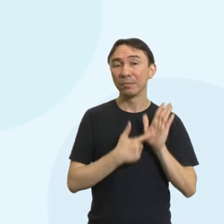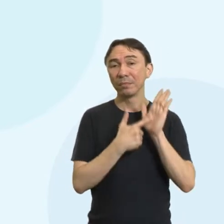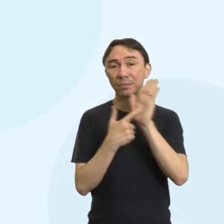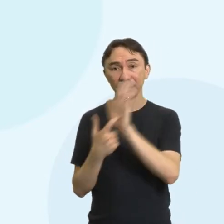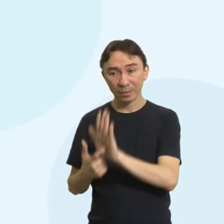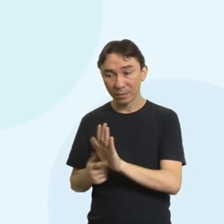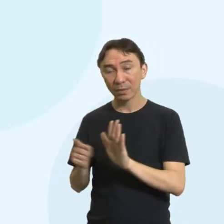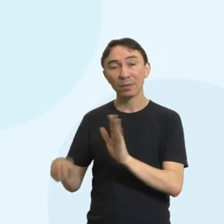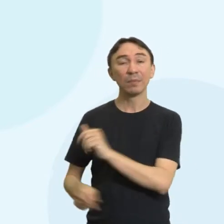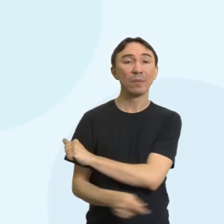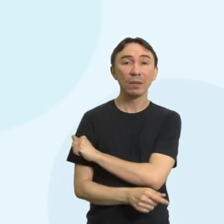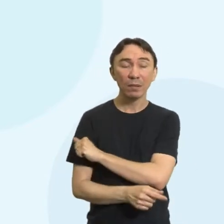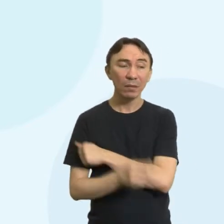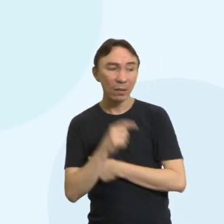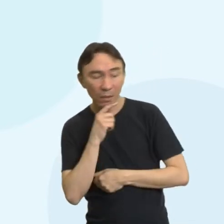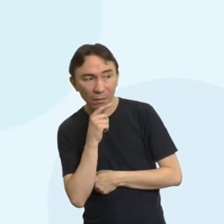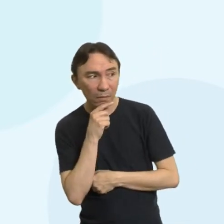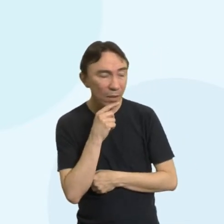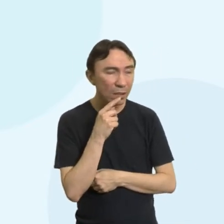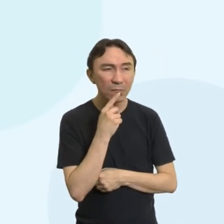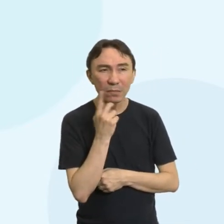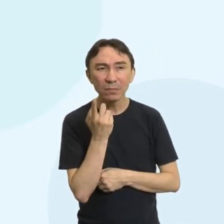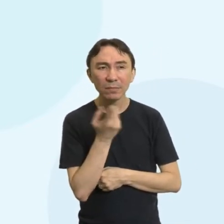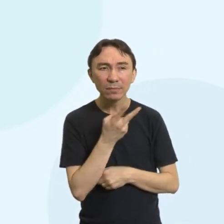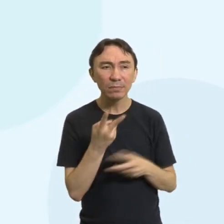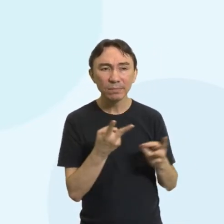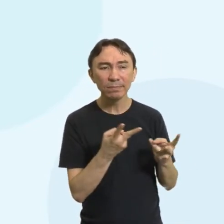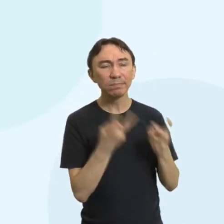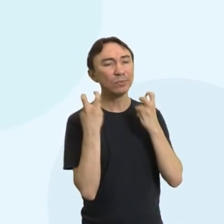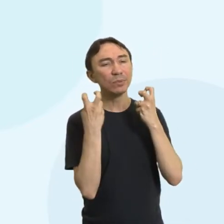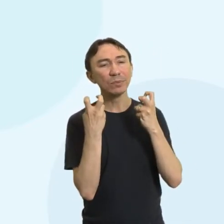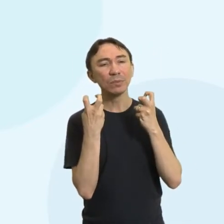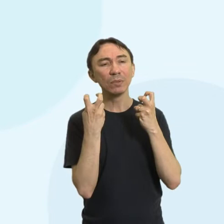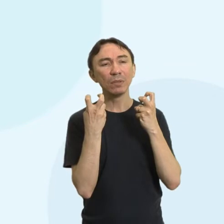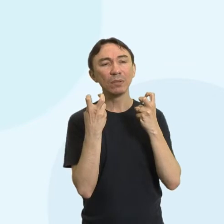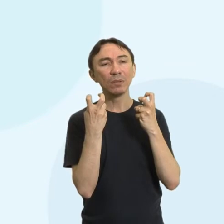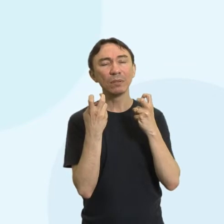meninas consigam perceber de qual